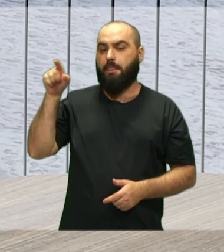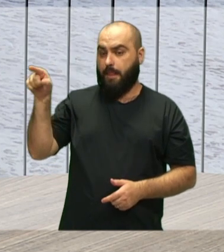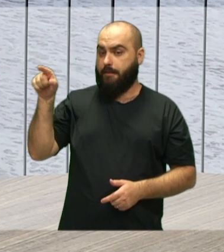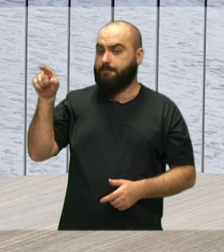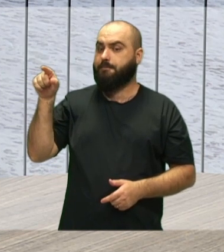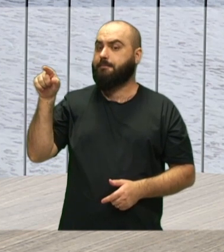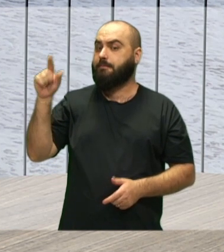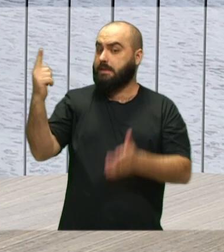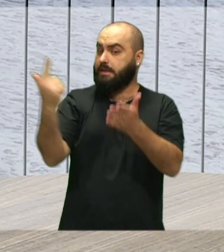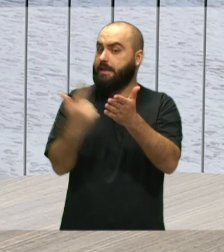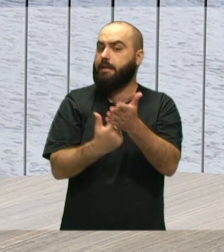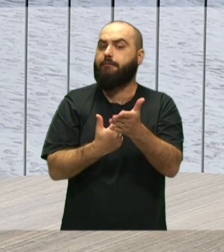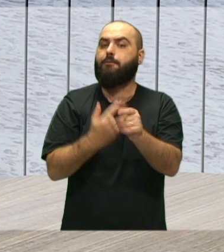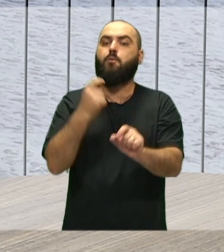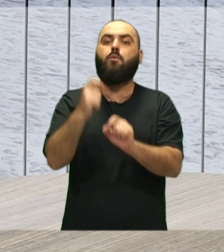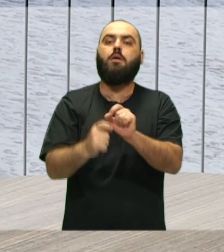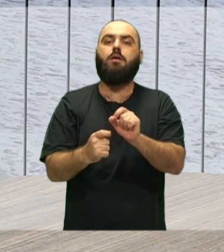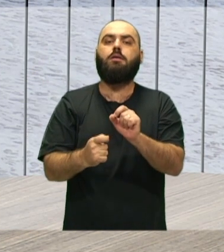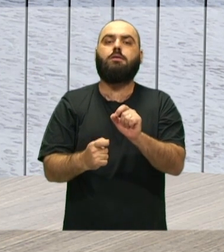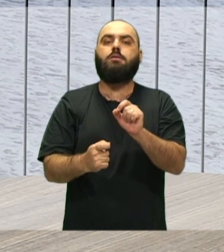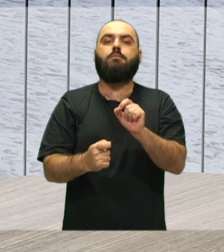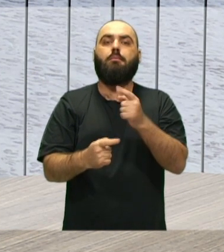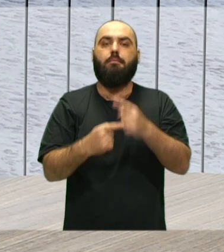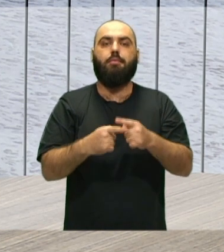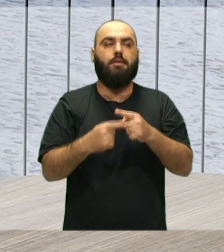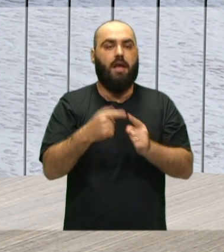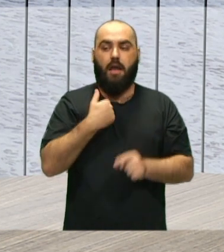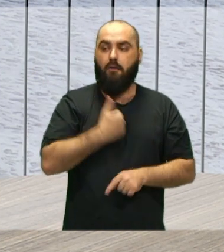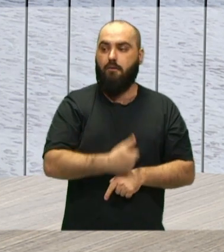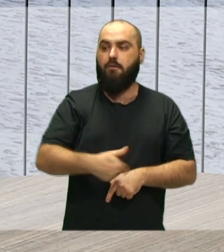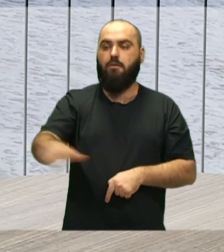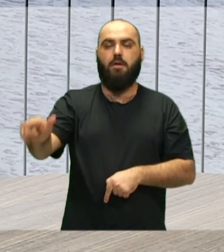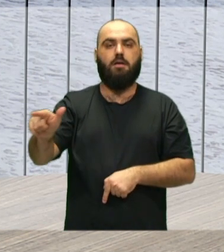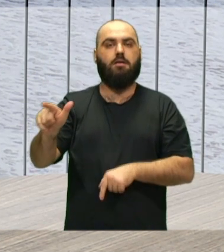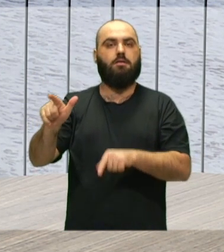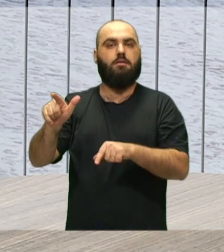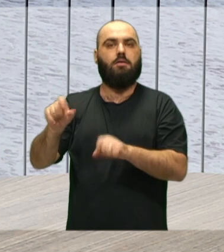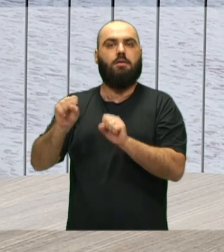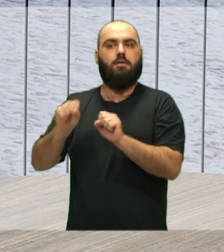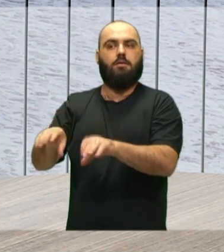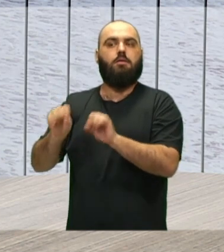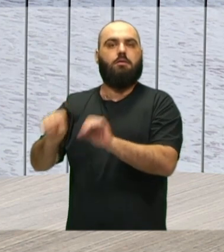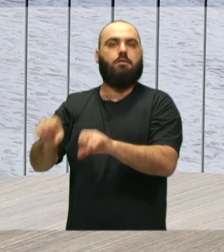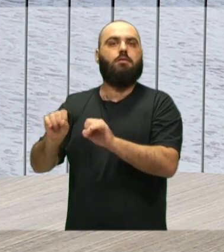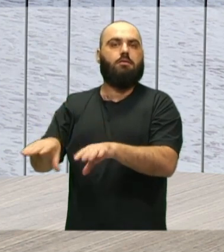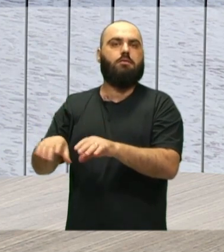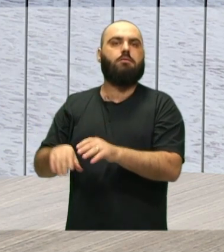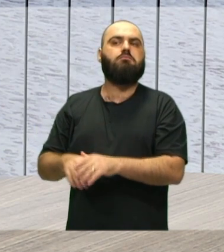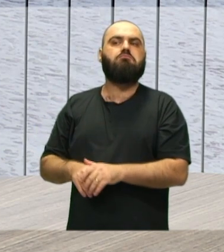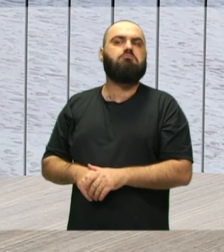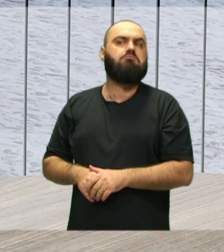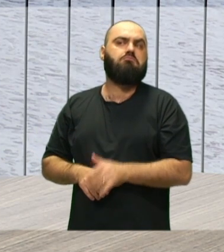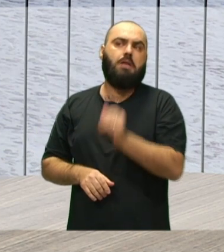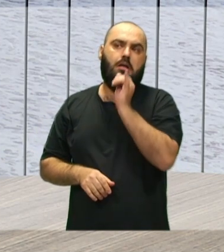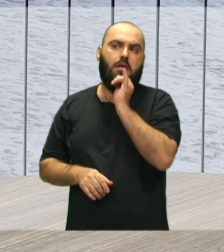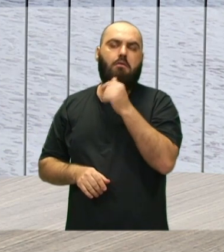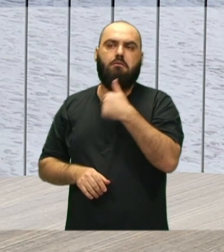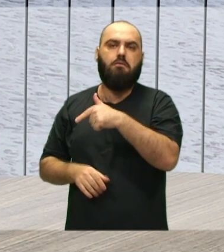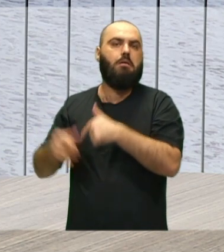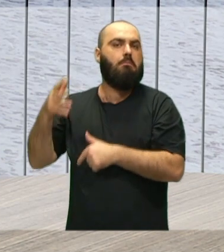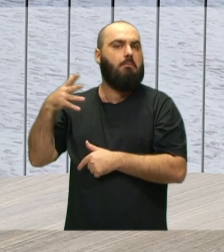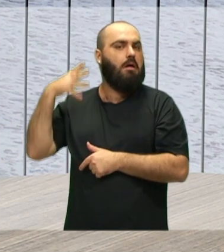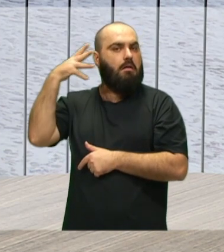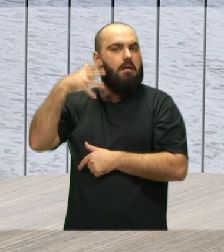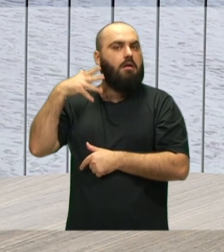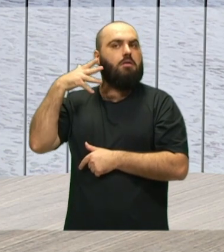reflexo do desafio que eu tive que dar aula. Quando a gente teve que dar aula, fui lá, dei uma palestra,